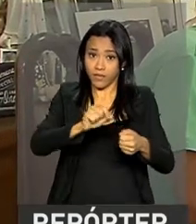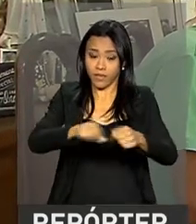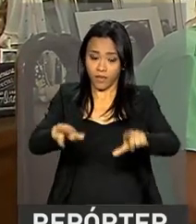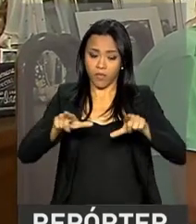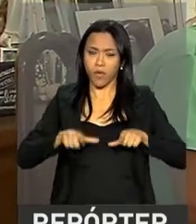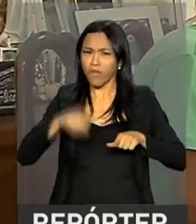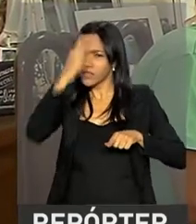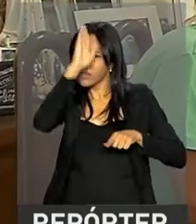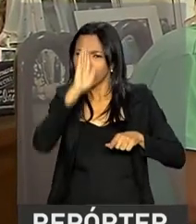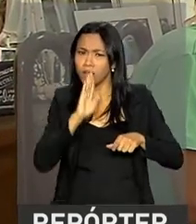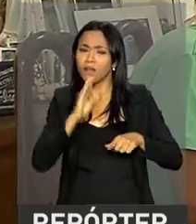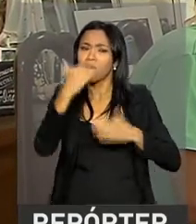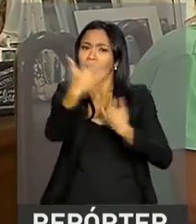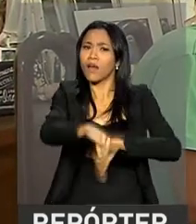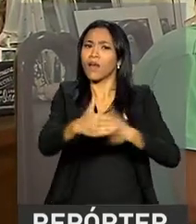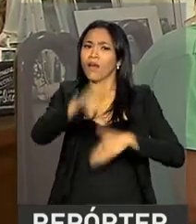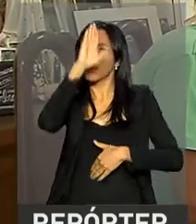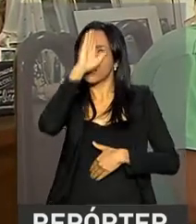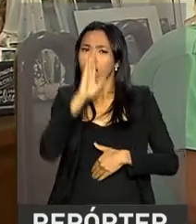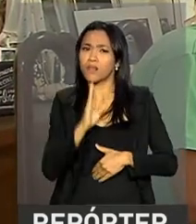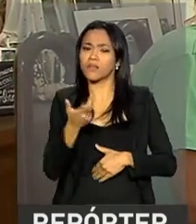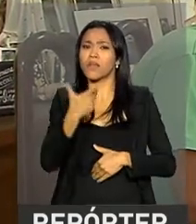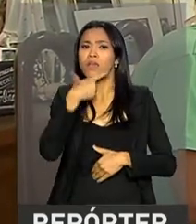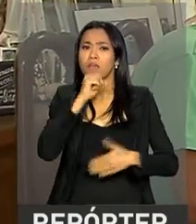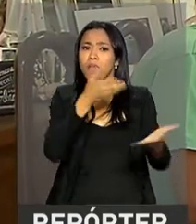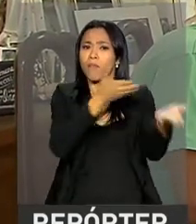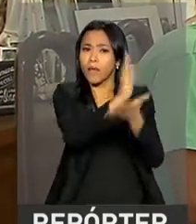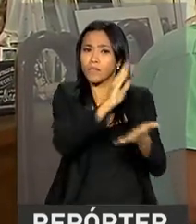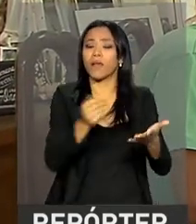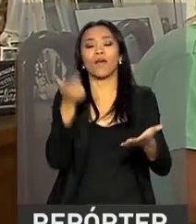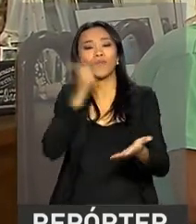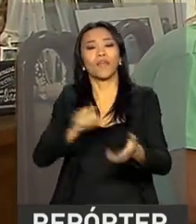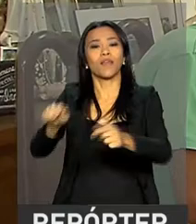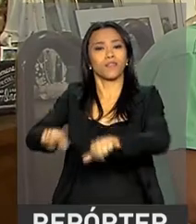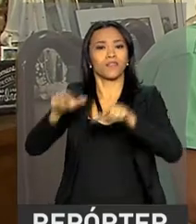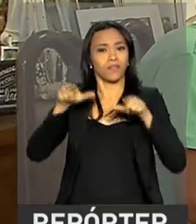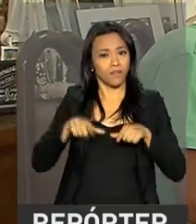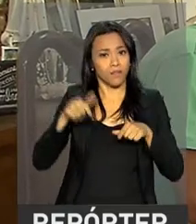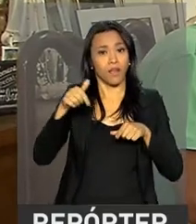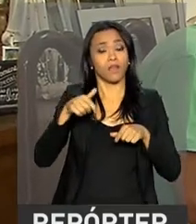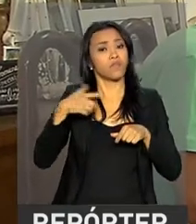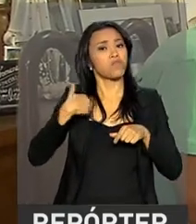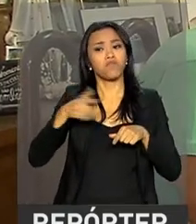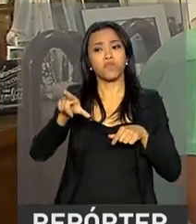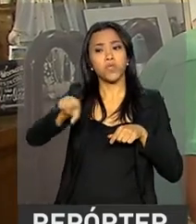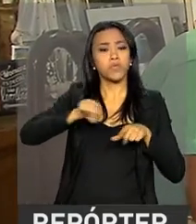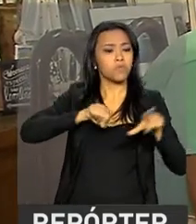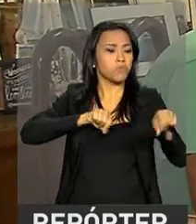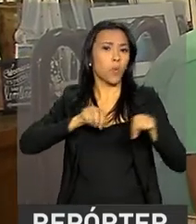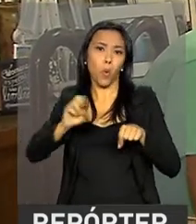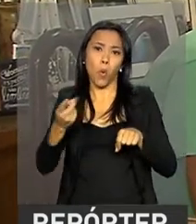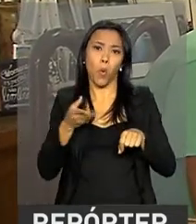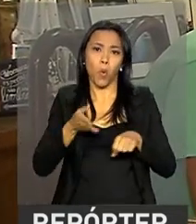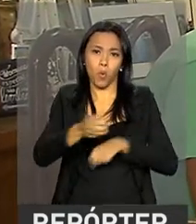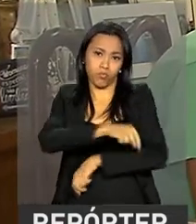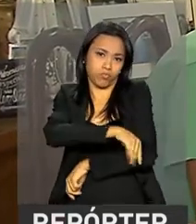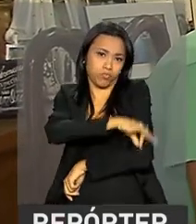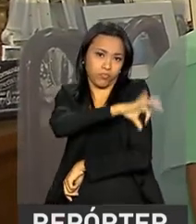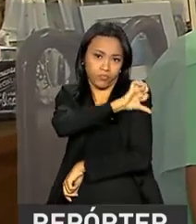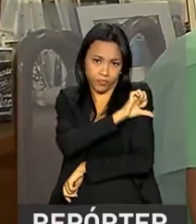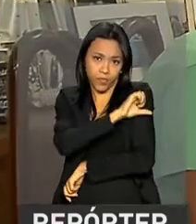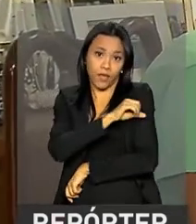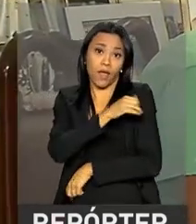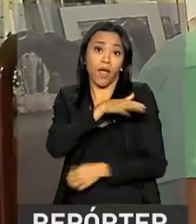de graça e quem for aprovado recebe o certificado de conclusão do segmento que escolheu fundamental para quem tem no mínimo